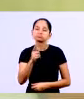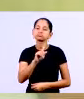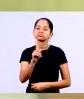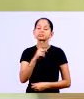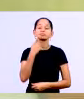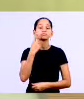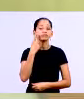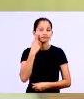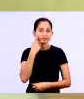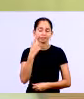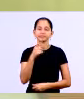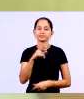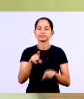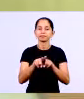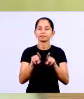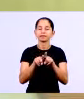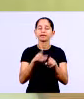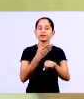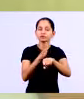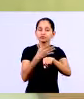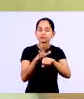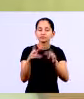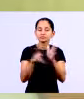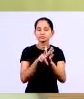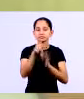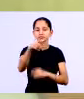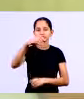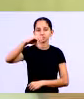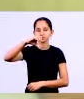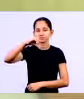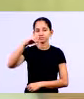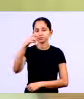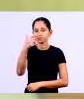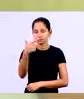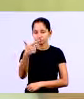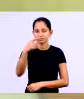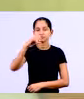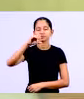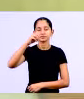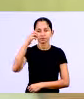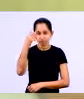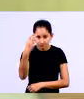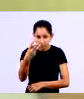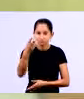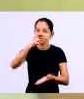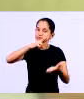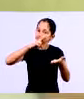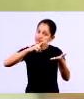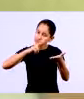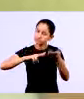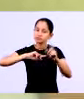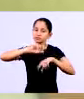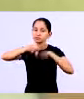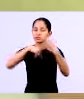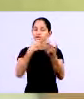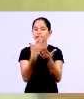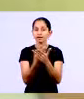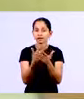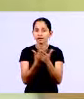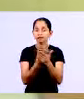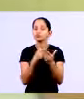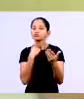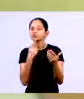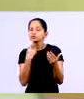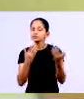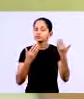a atividade do livro de vocês, da página 92 e 93. Respondam também que na próxima aula, se surgirem